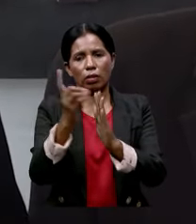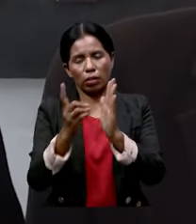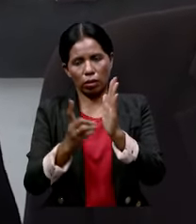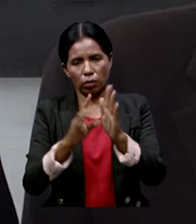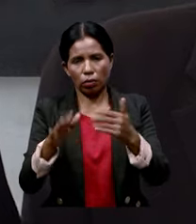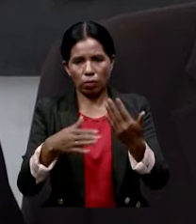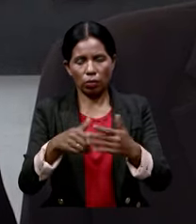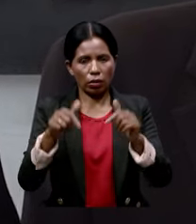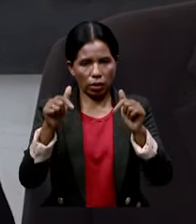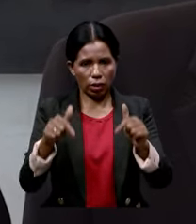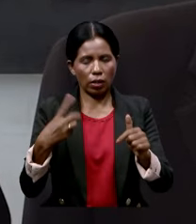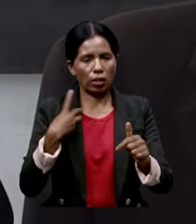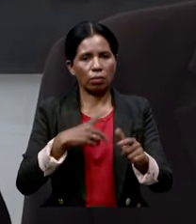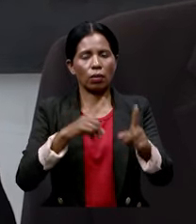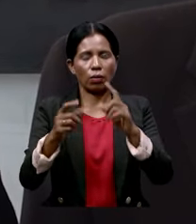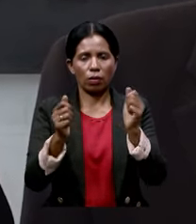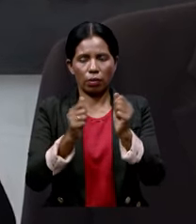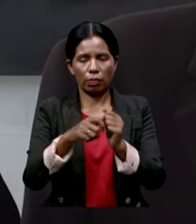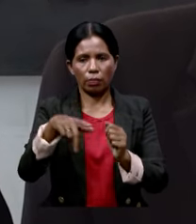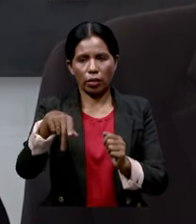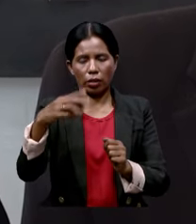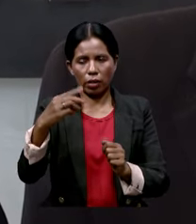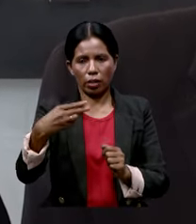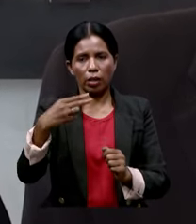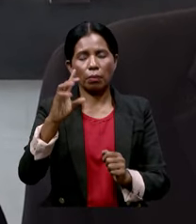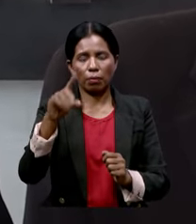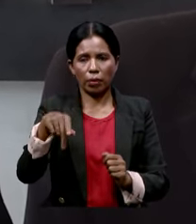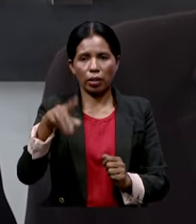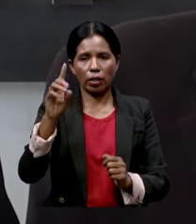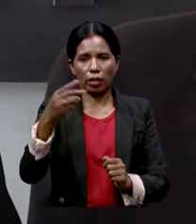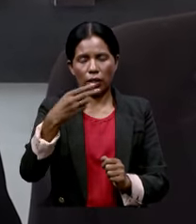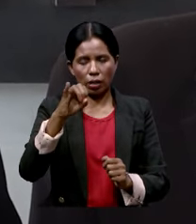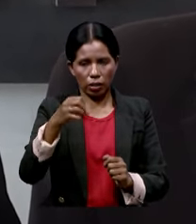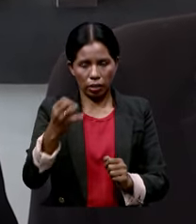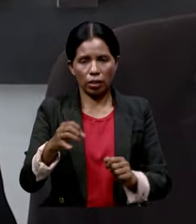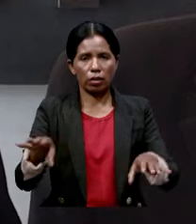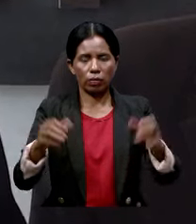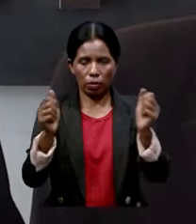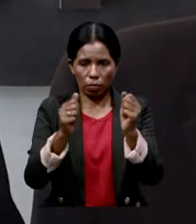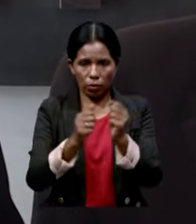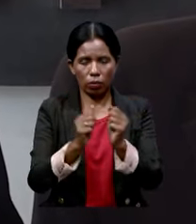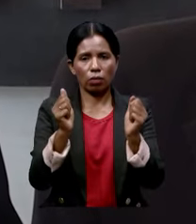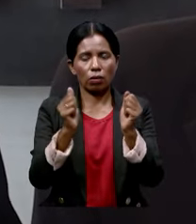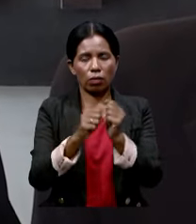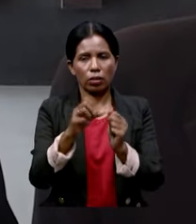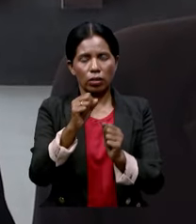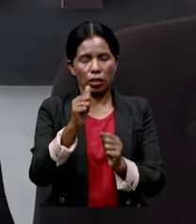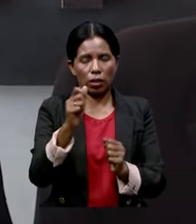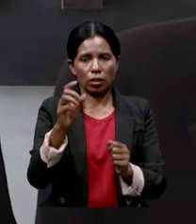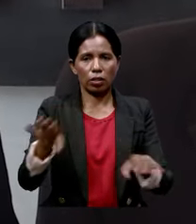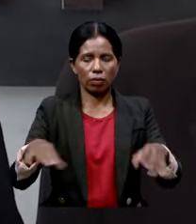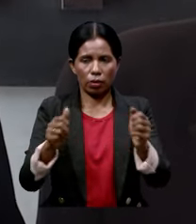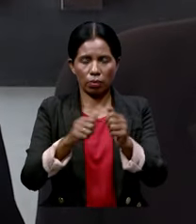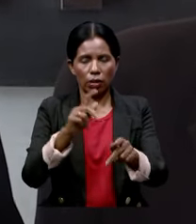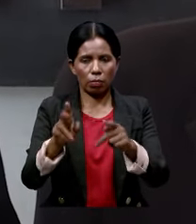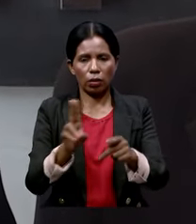estirané, então provedor, nessa entidade de Estado, unimos pelo cooperato, encoraja a comunidade sira, nebe que ocupa